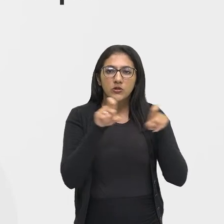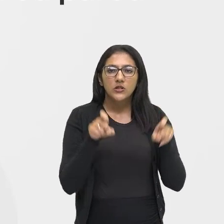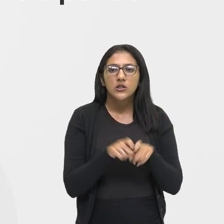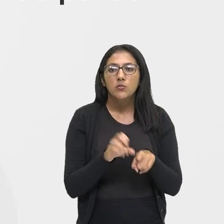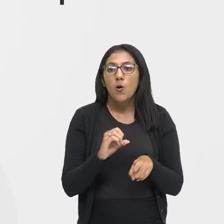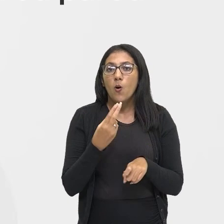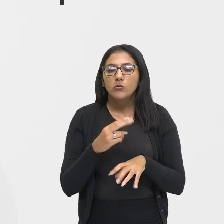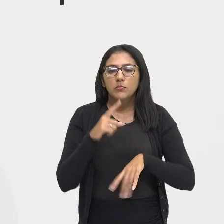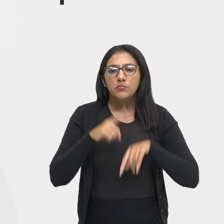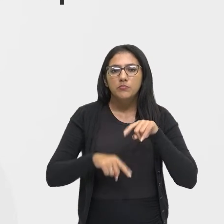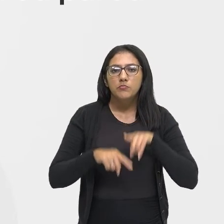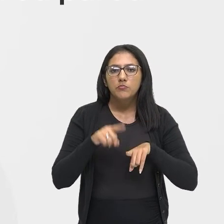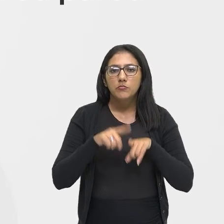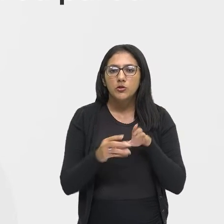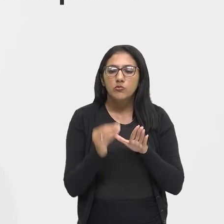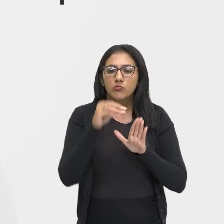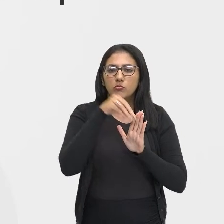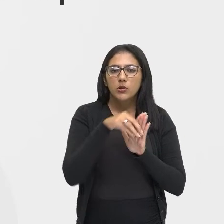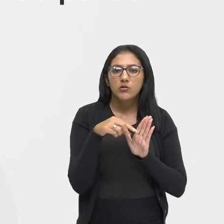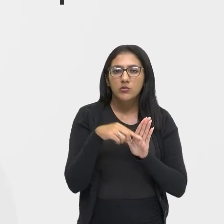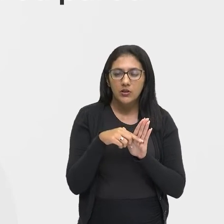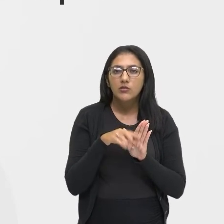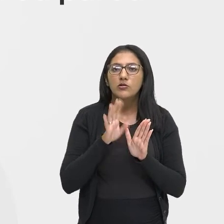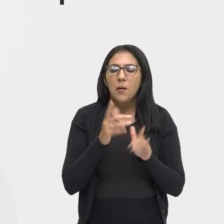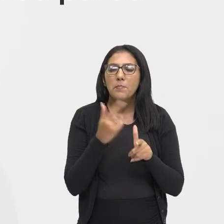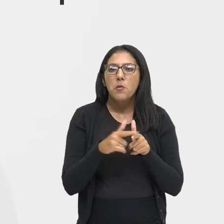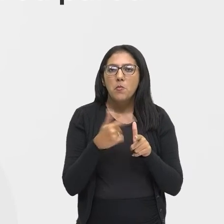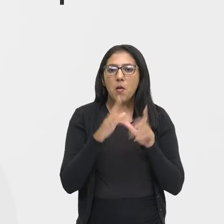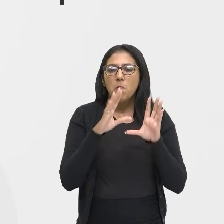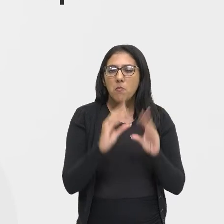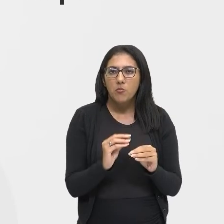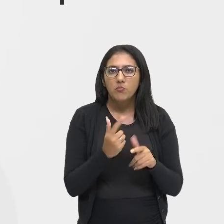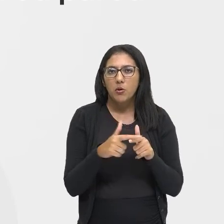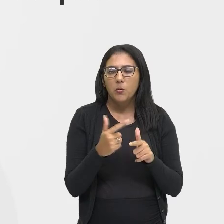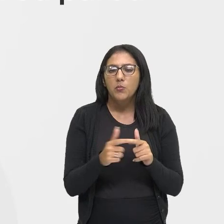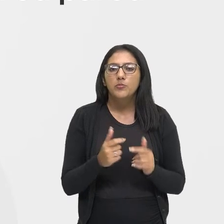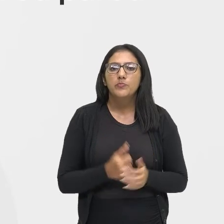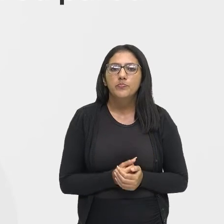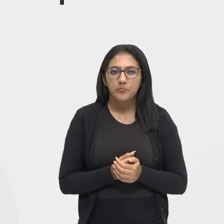de equipamento que a gente pode trabalhar com